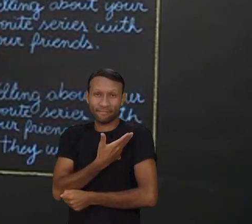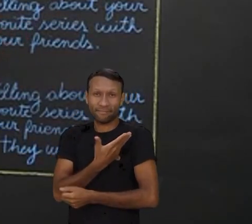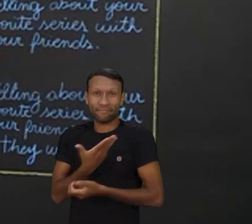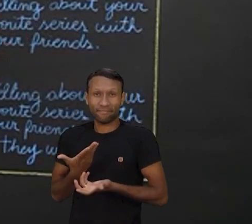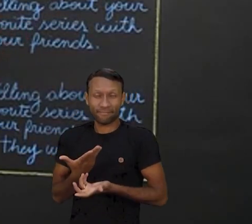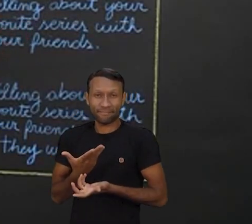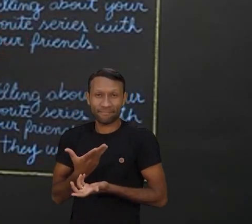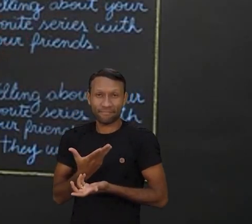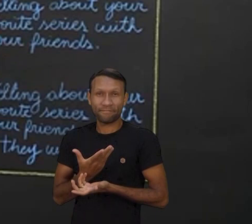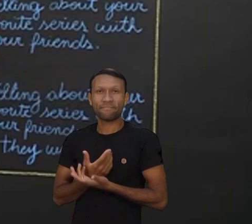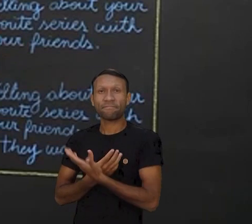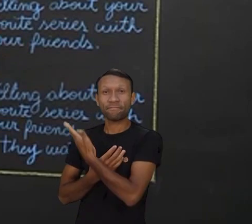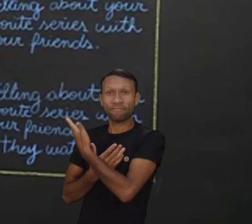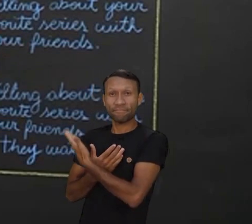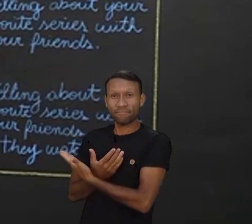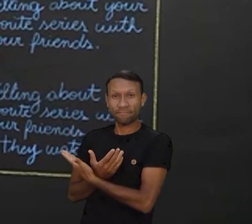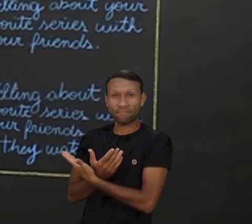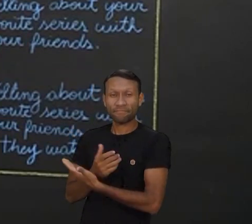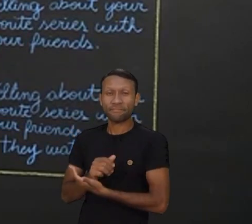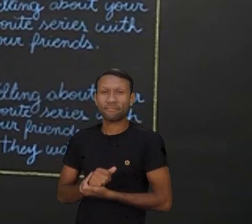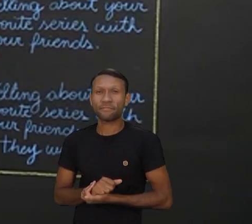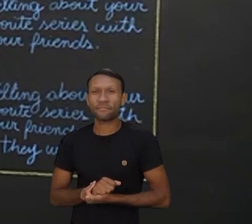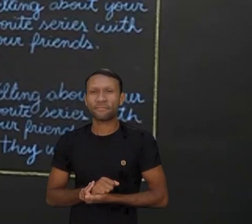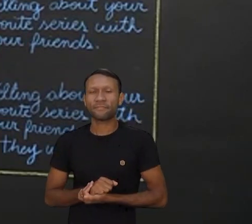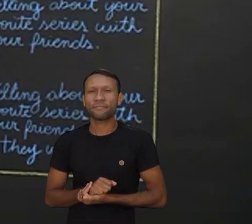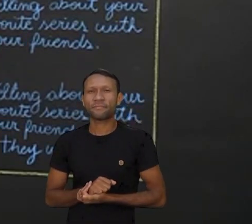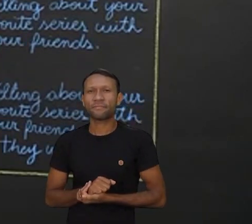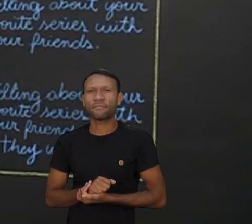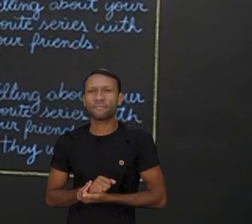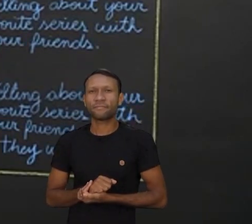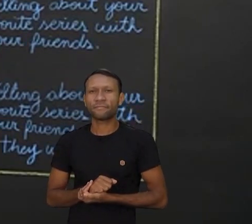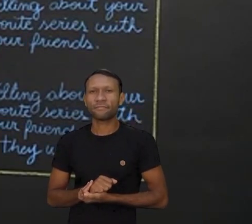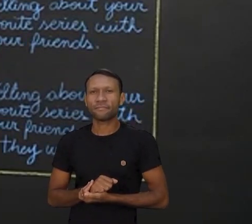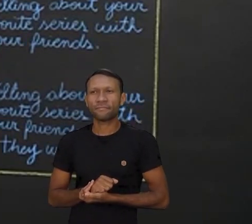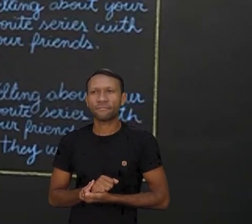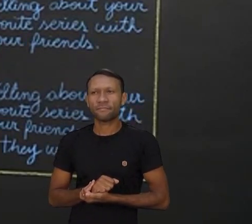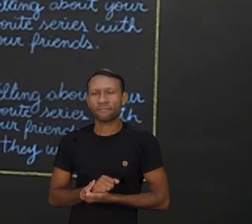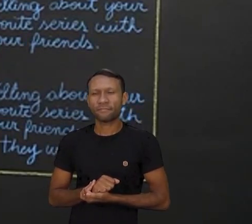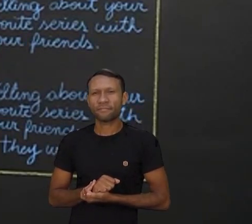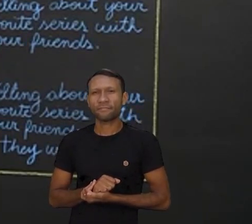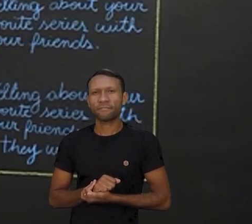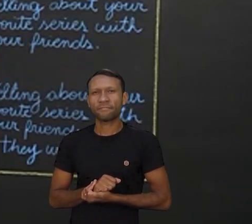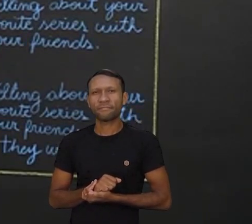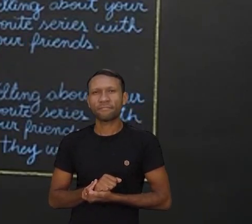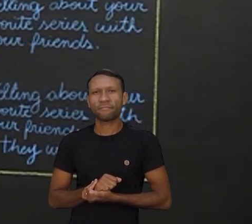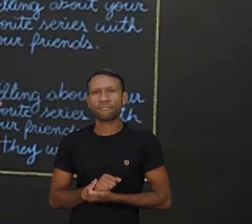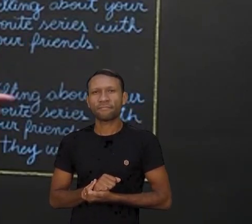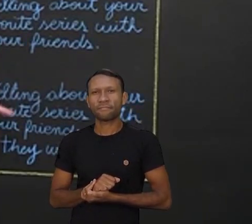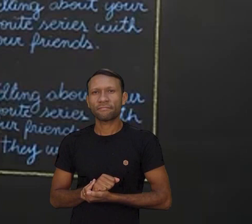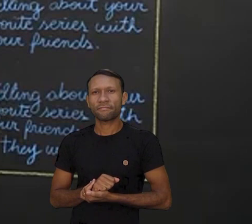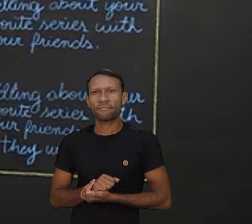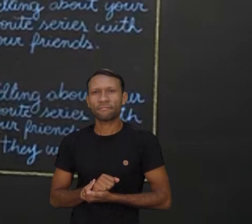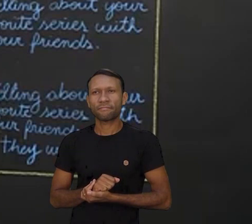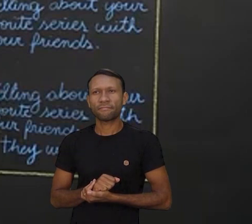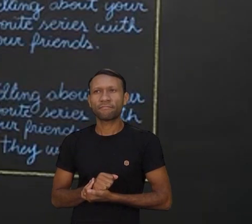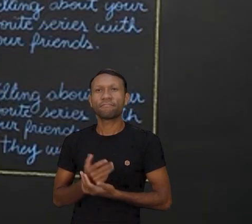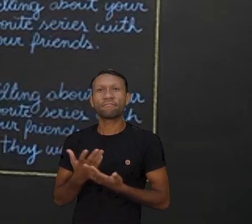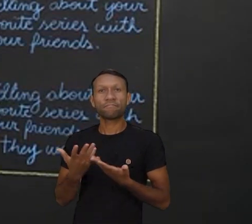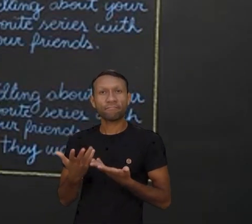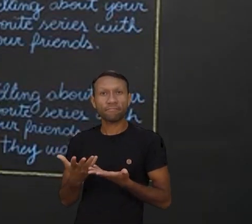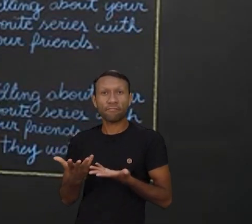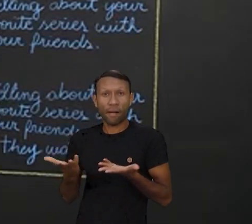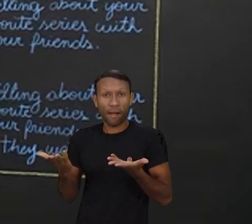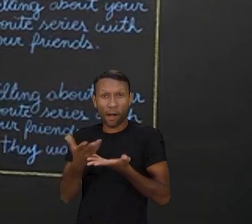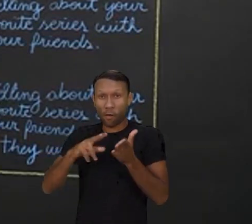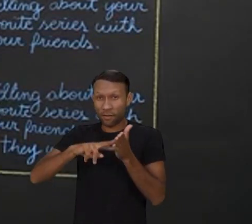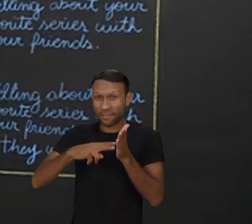eu tenho telling about your favorite series with your friends until